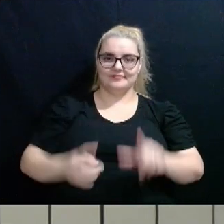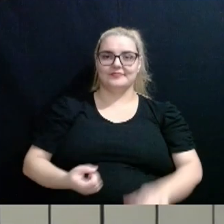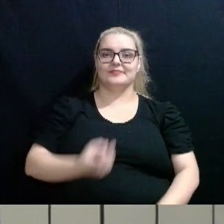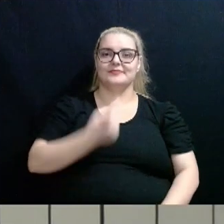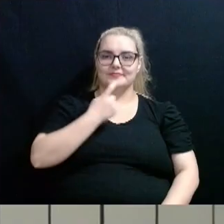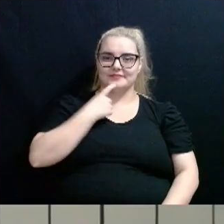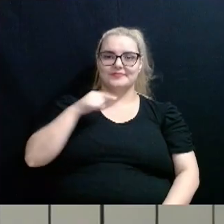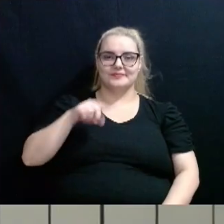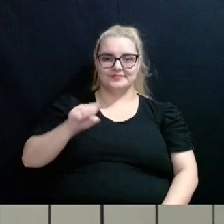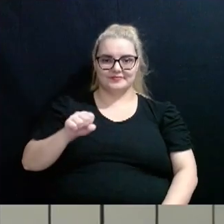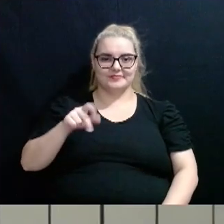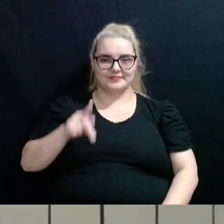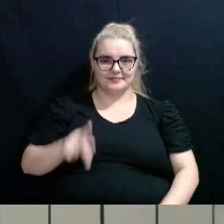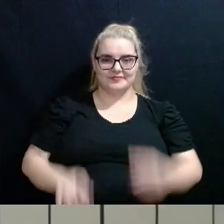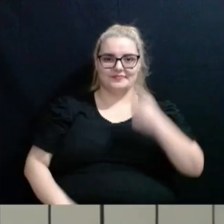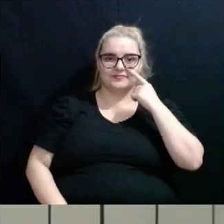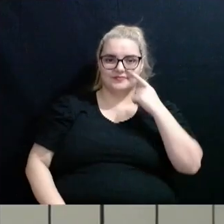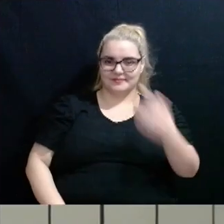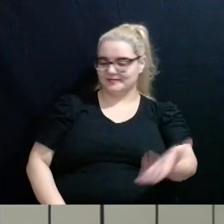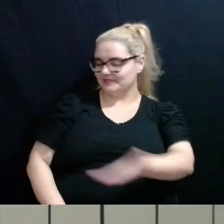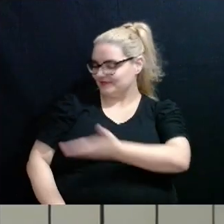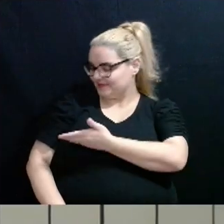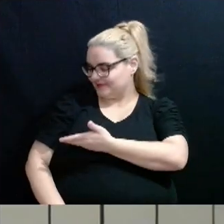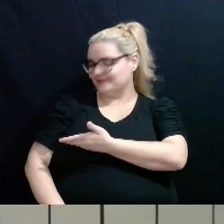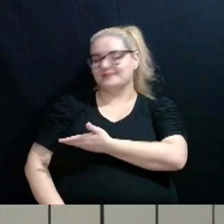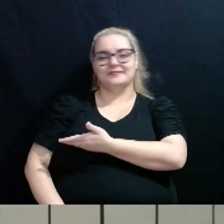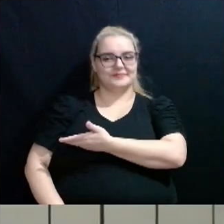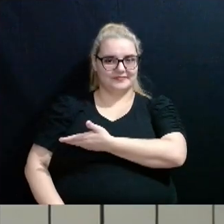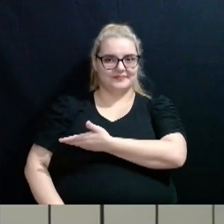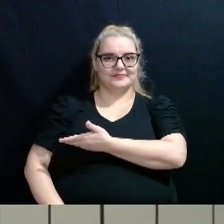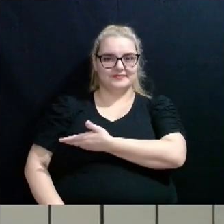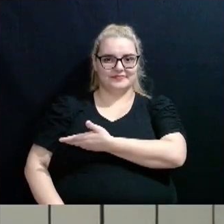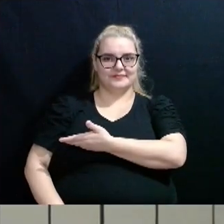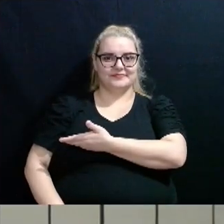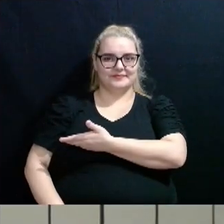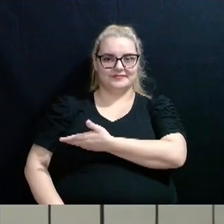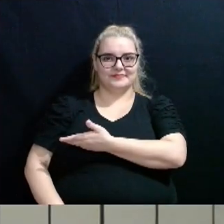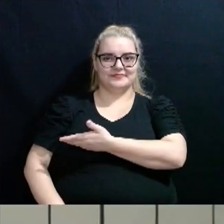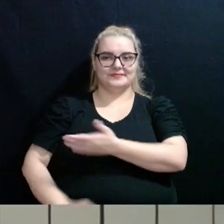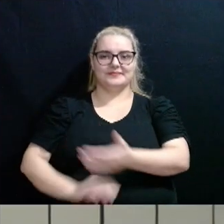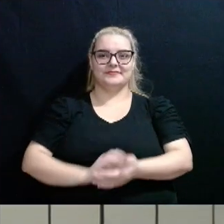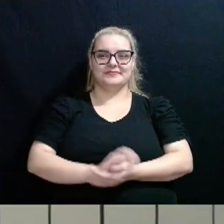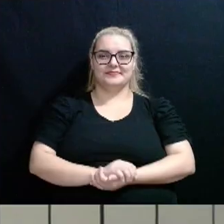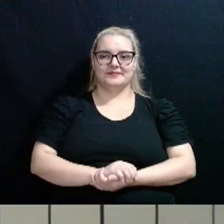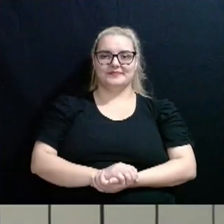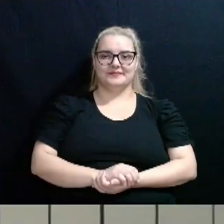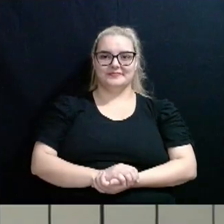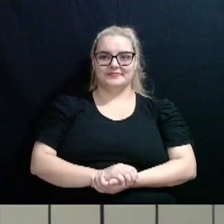campinas.sp.leg.br. O site está aqui embaixo na sua tela.